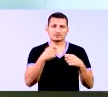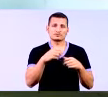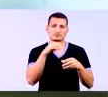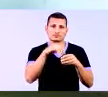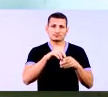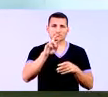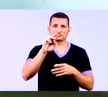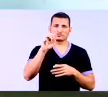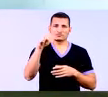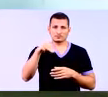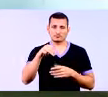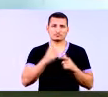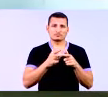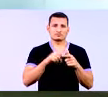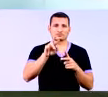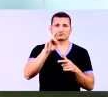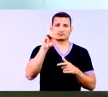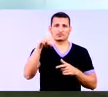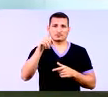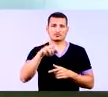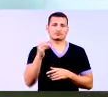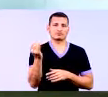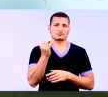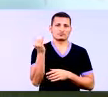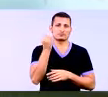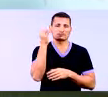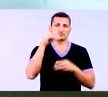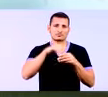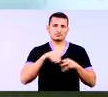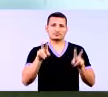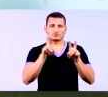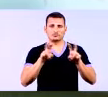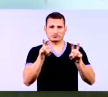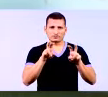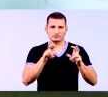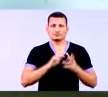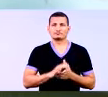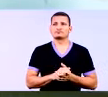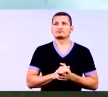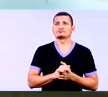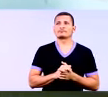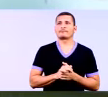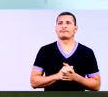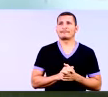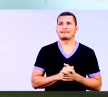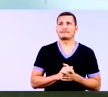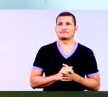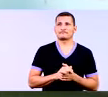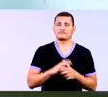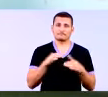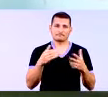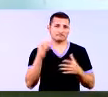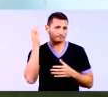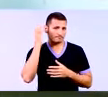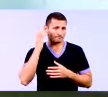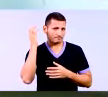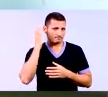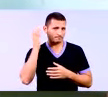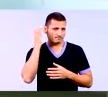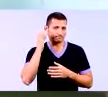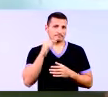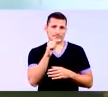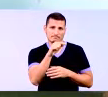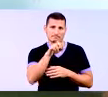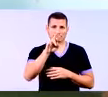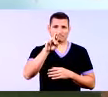RAM. Então a memória RAM é um parâmetro muito importante dentro desse esquema nosso do computador. Não é isso? Então quando a gente ouviu a música e carregou lá para a memória